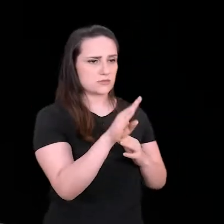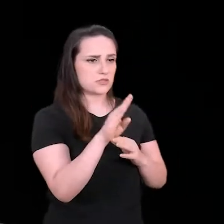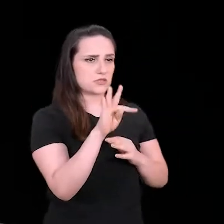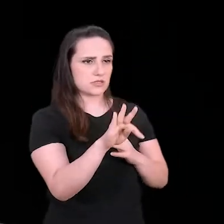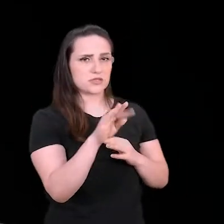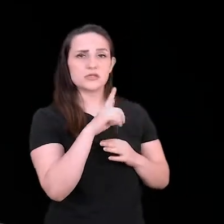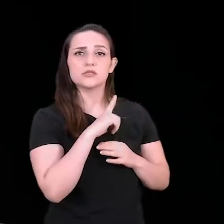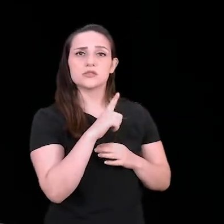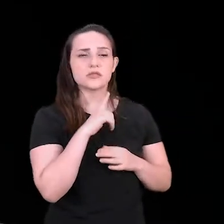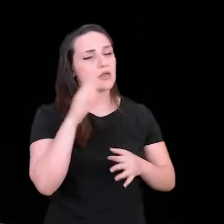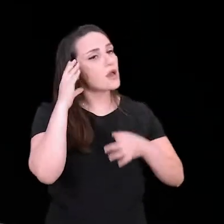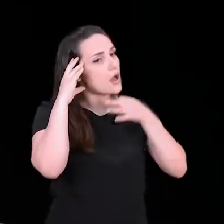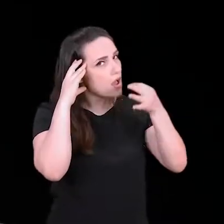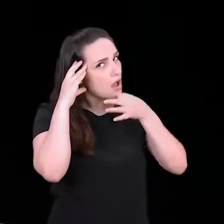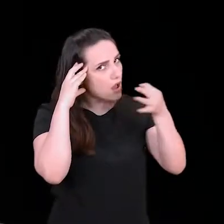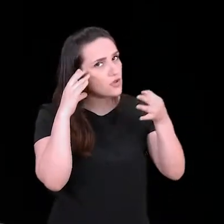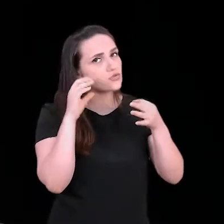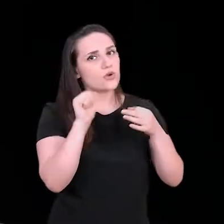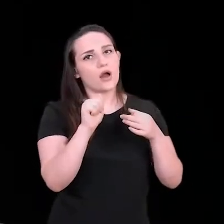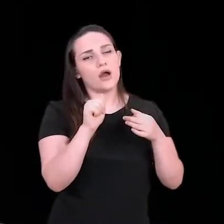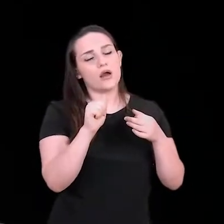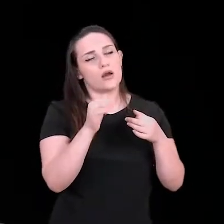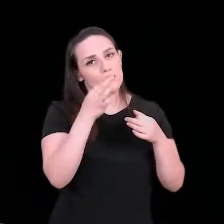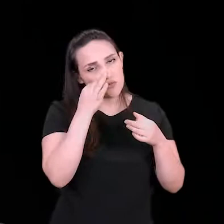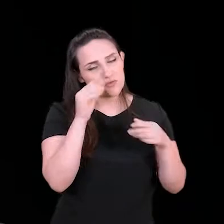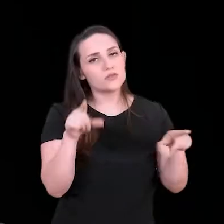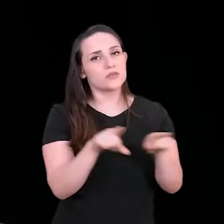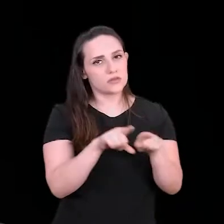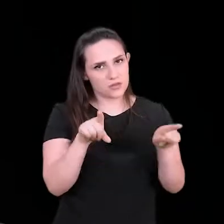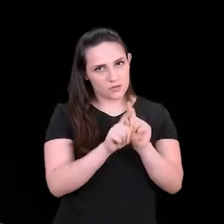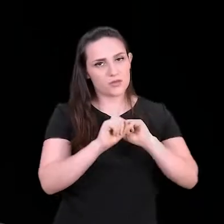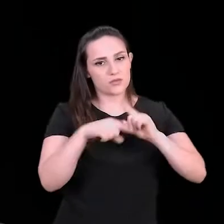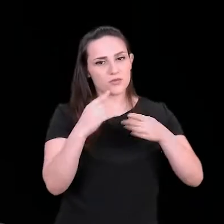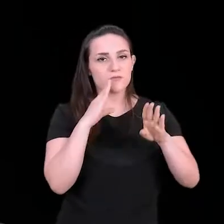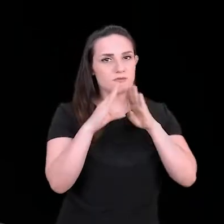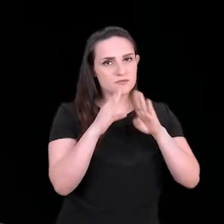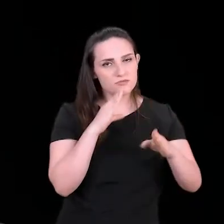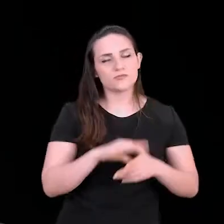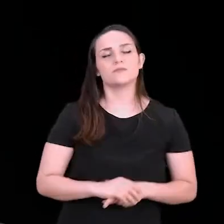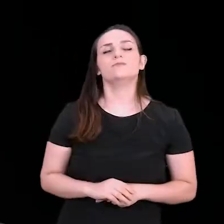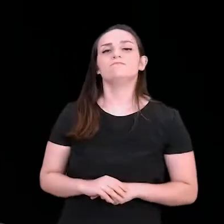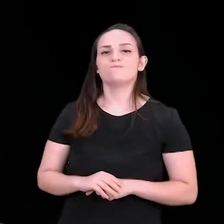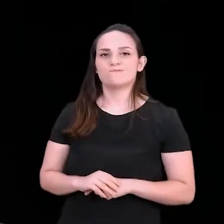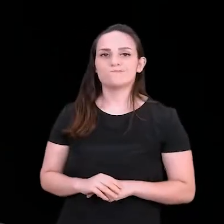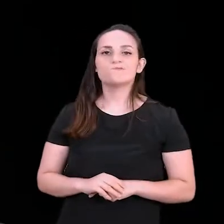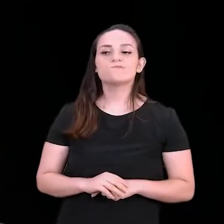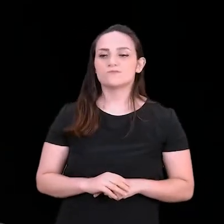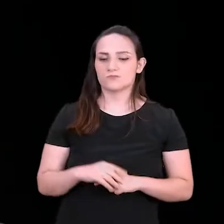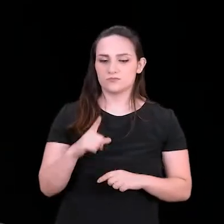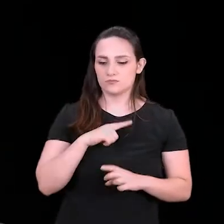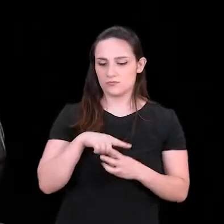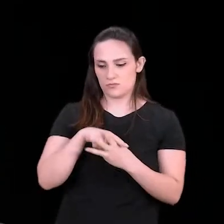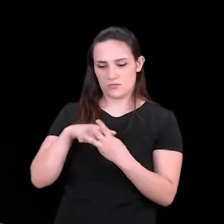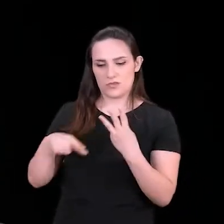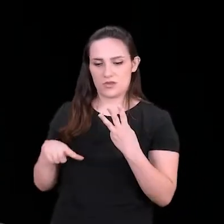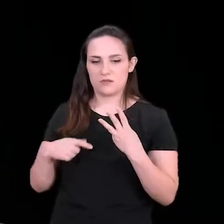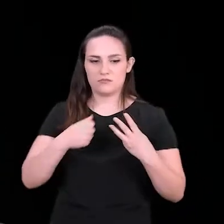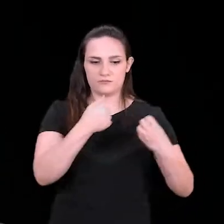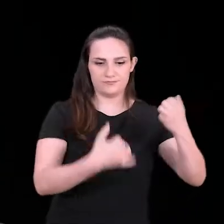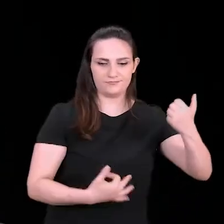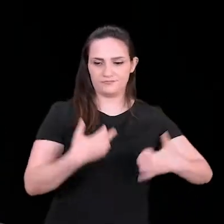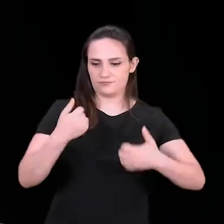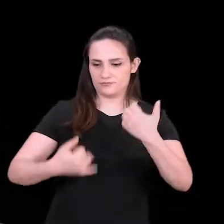SBT primeira edição, ele era transmitido via radiodifusão ao vivo e replicado também no Facebook. Então, aconteceu